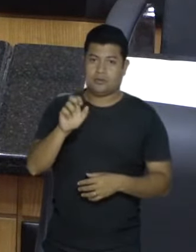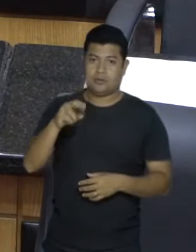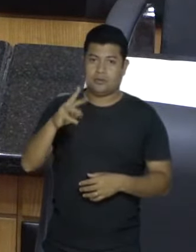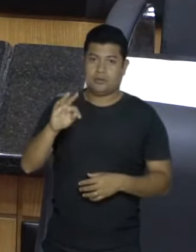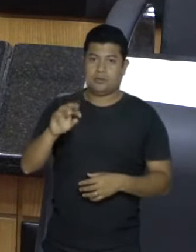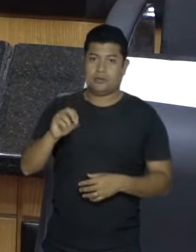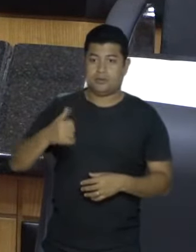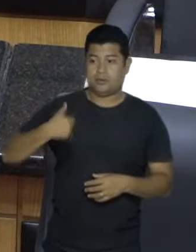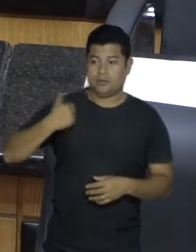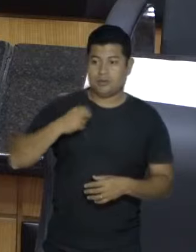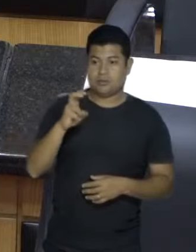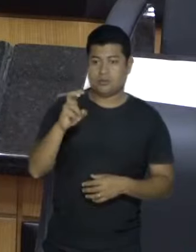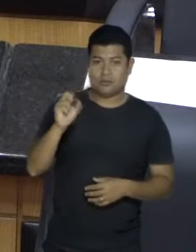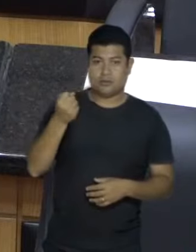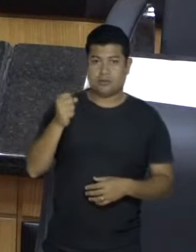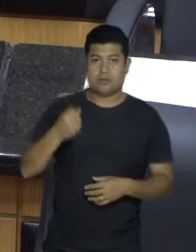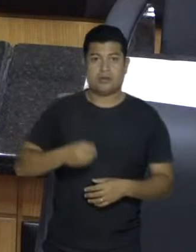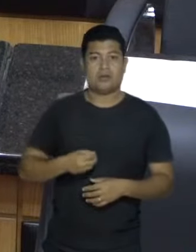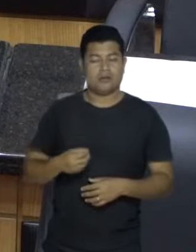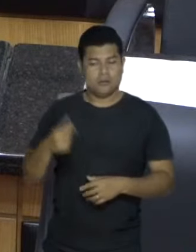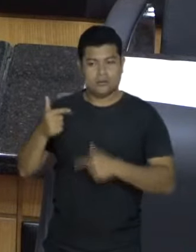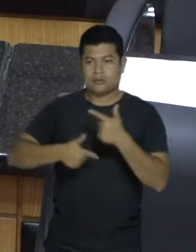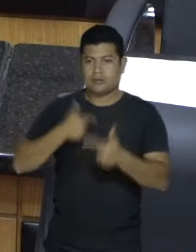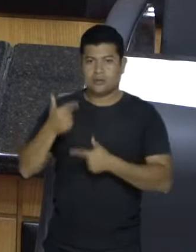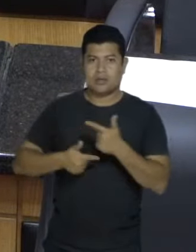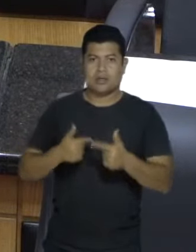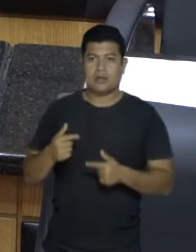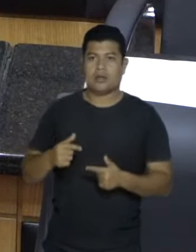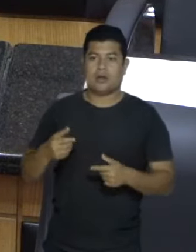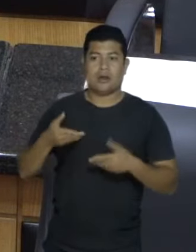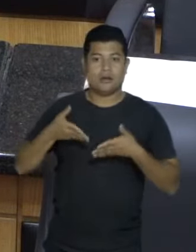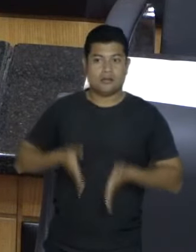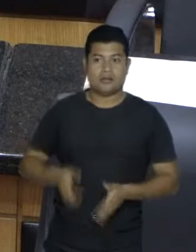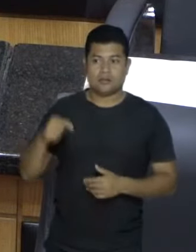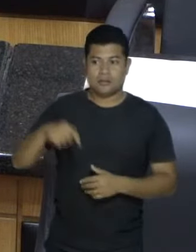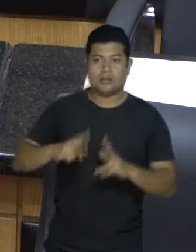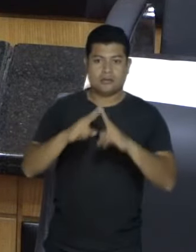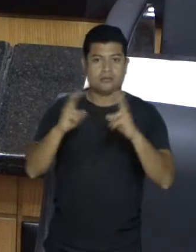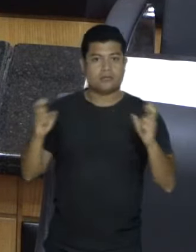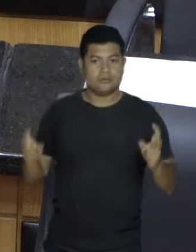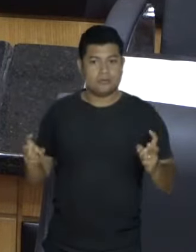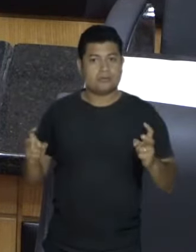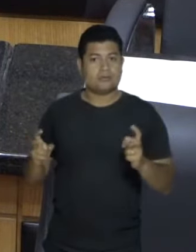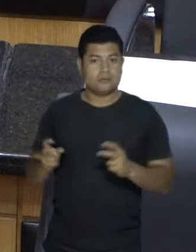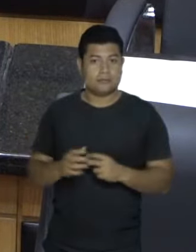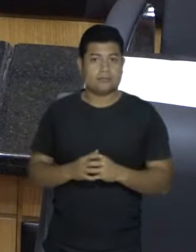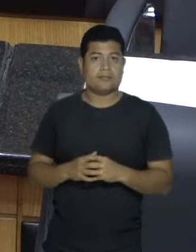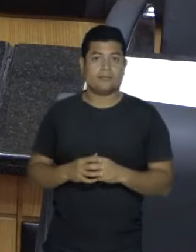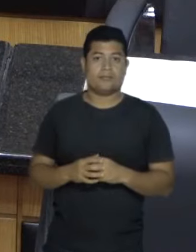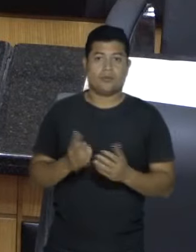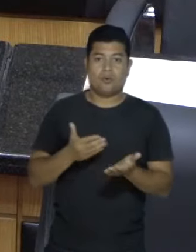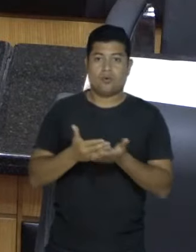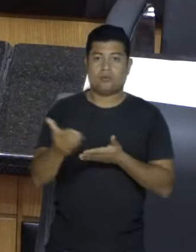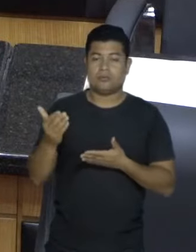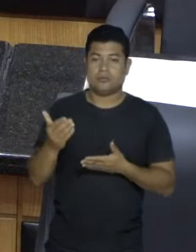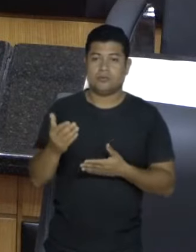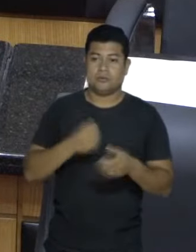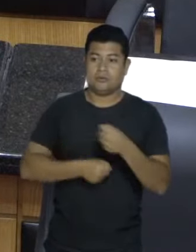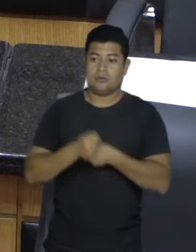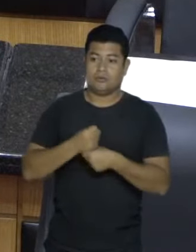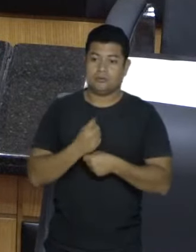é uma vida toda dedicada manezinho morador do Ribeirão da Ilha em carreira na Polícia Militar em